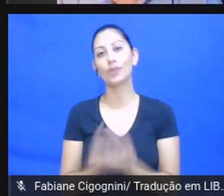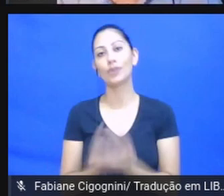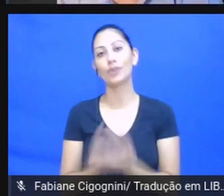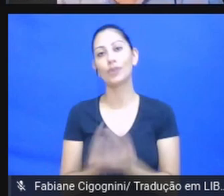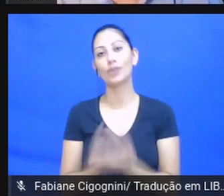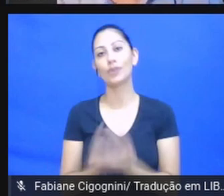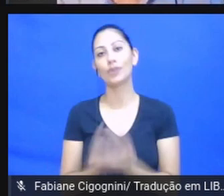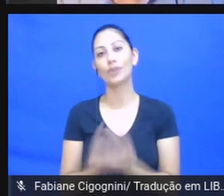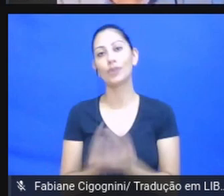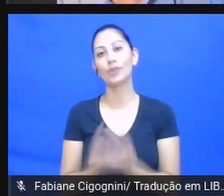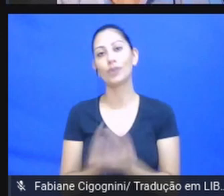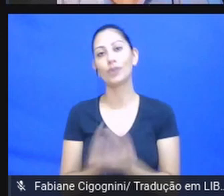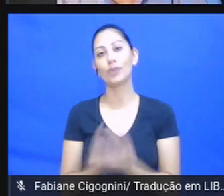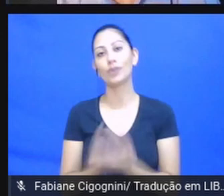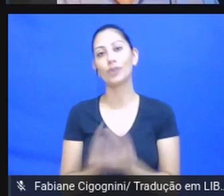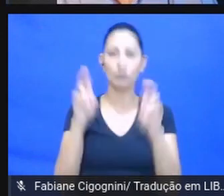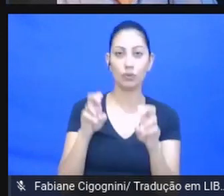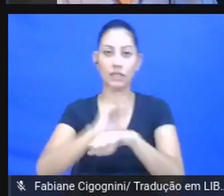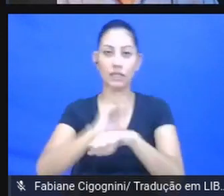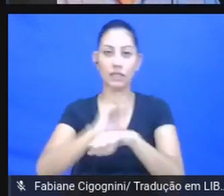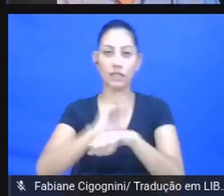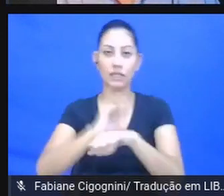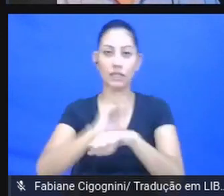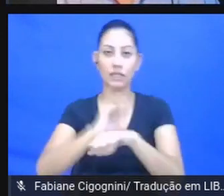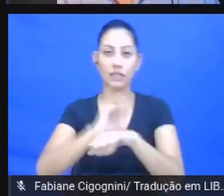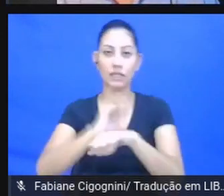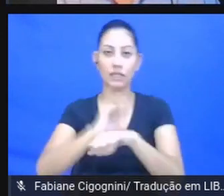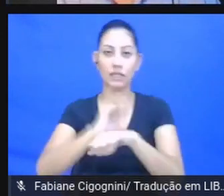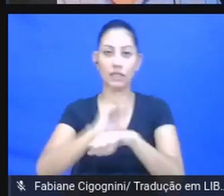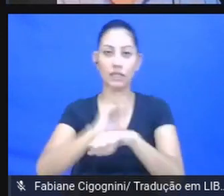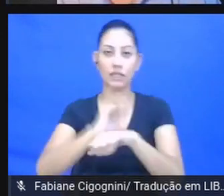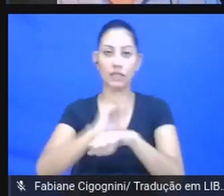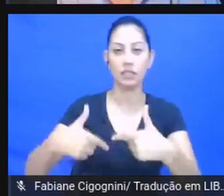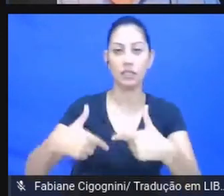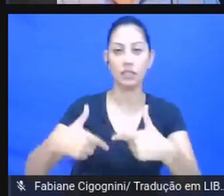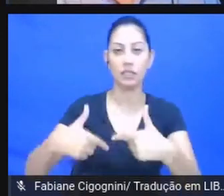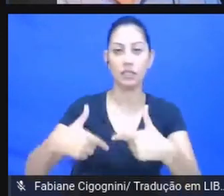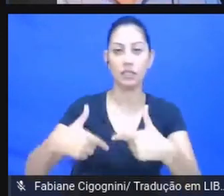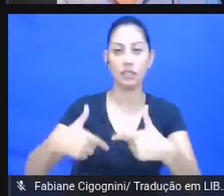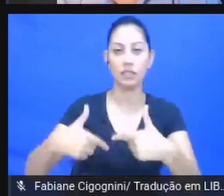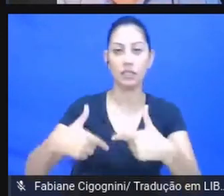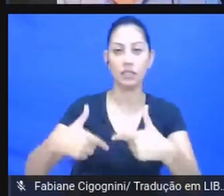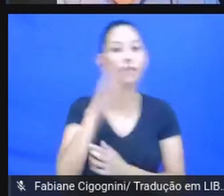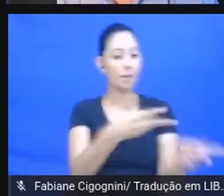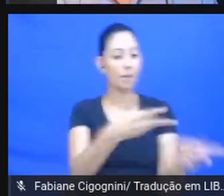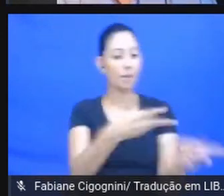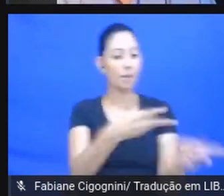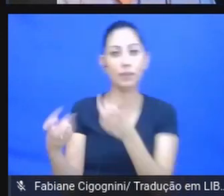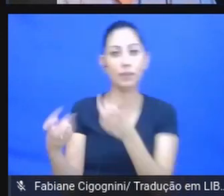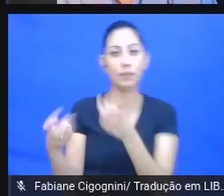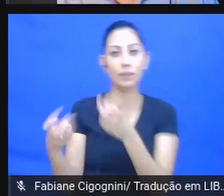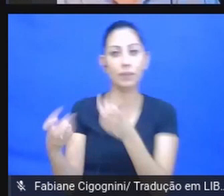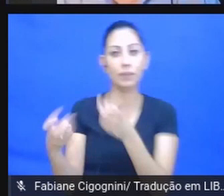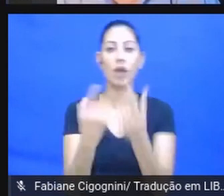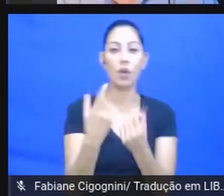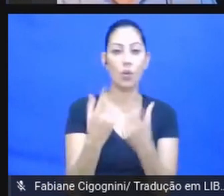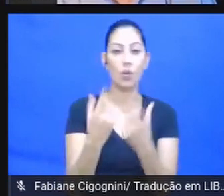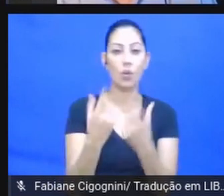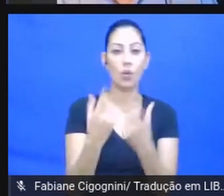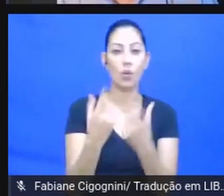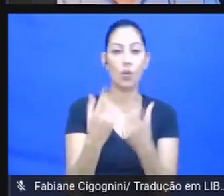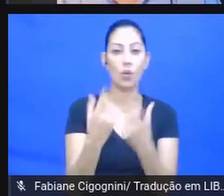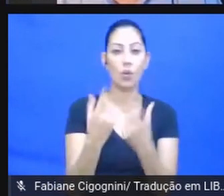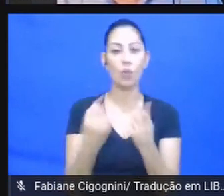divulgando e trabalhando e vendo o que estava acontecendo em algumas instituições e em alguns